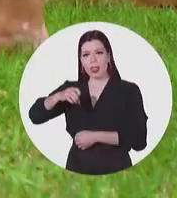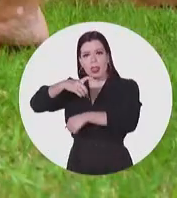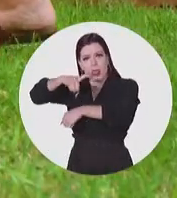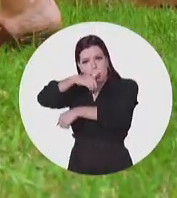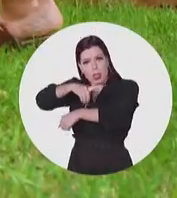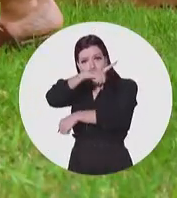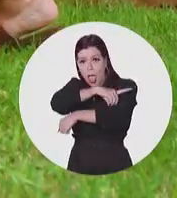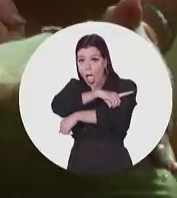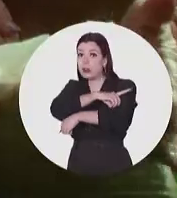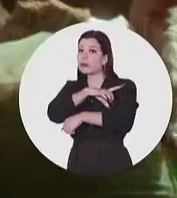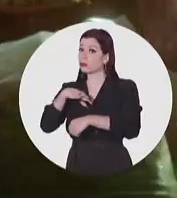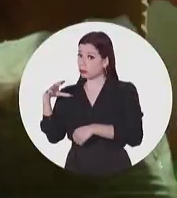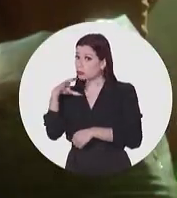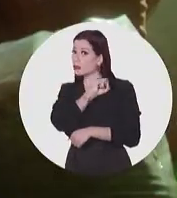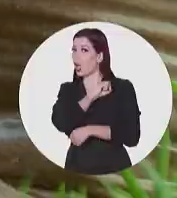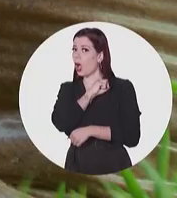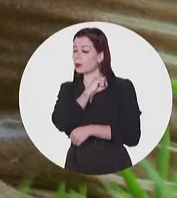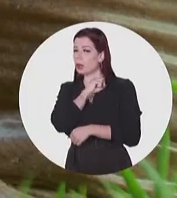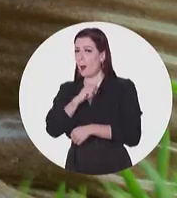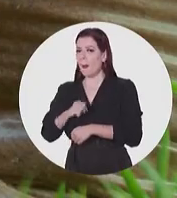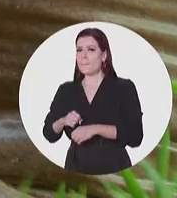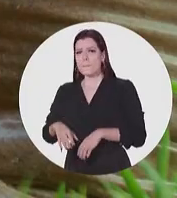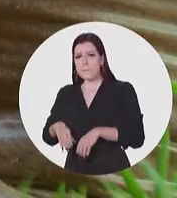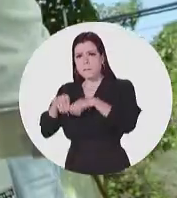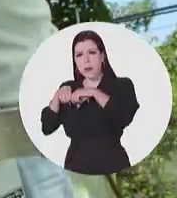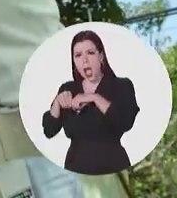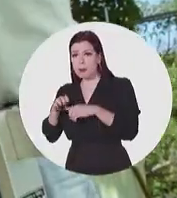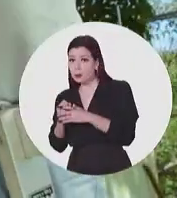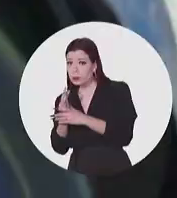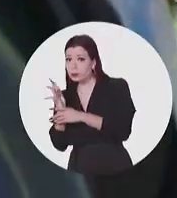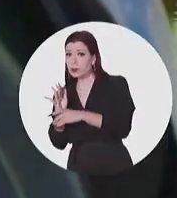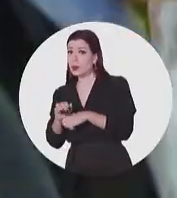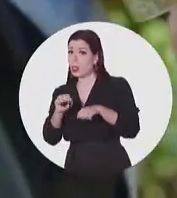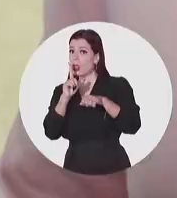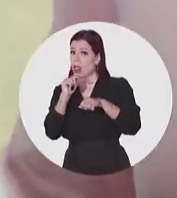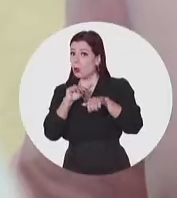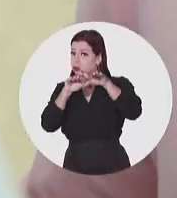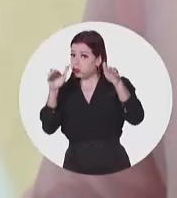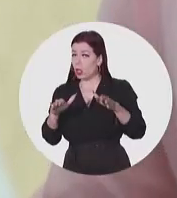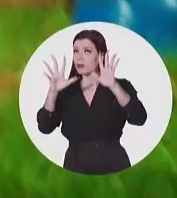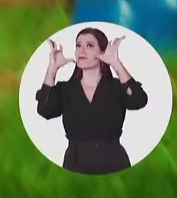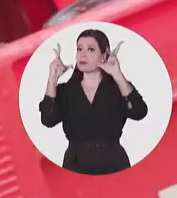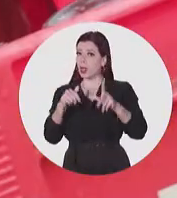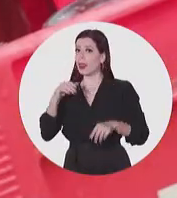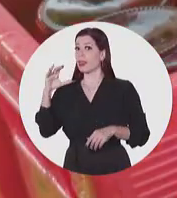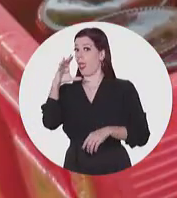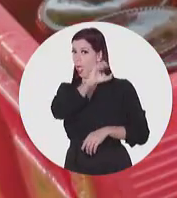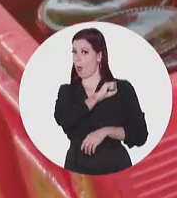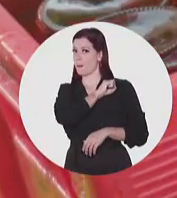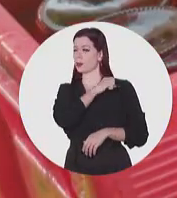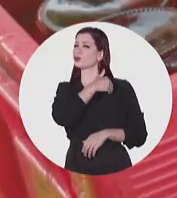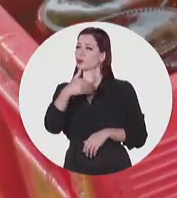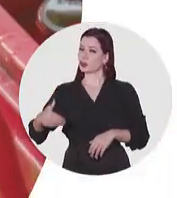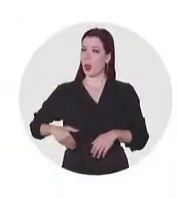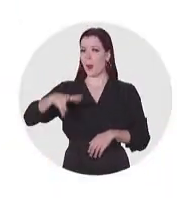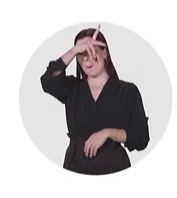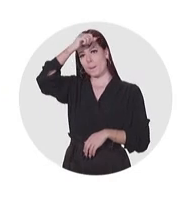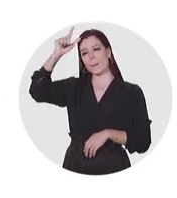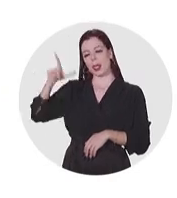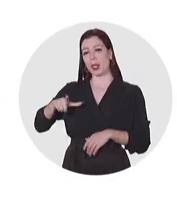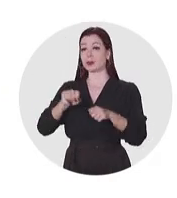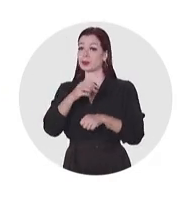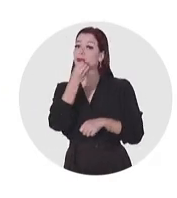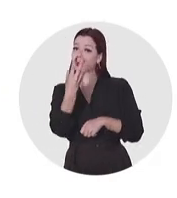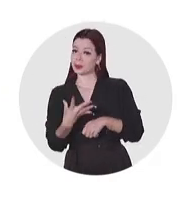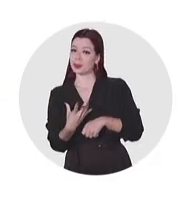Vença a dengue sem zum zum zum. Coloque areia no pratinho das plantas, cubra a caixa d'água, limpe as calhas. É papum. Governo de Mato Grosso do